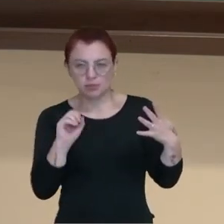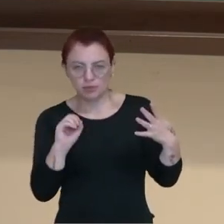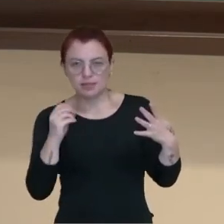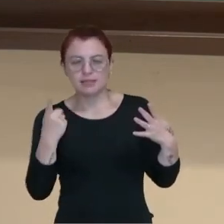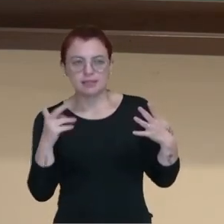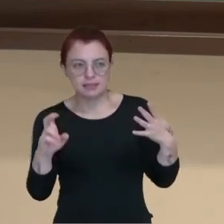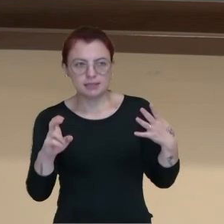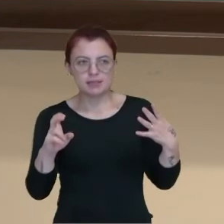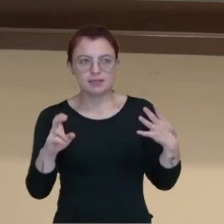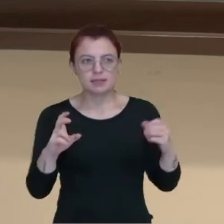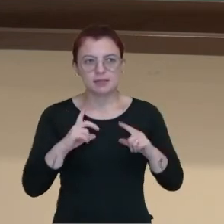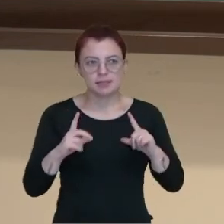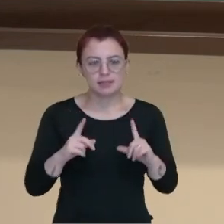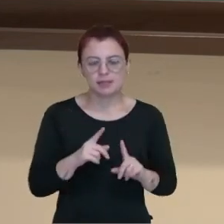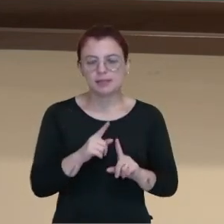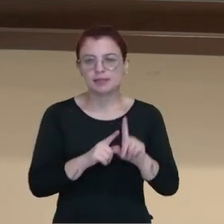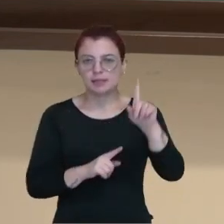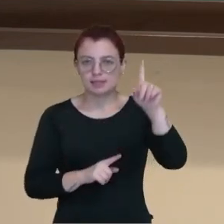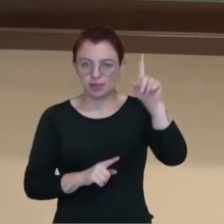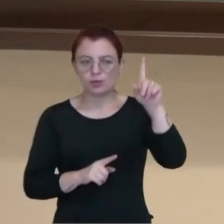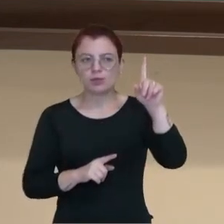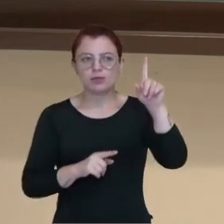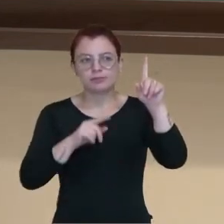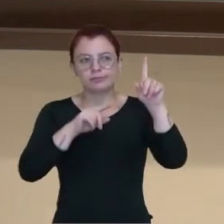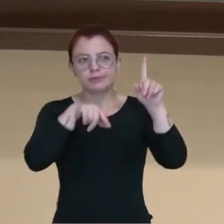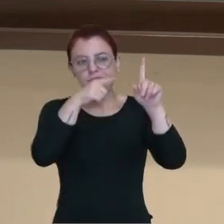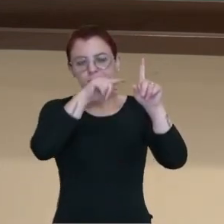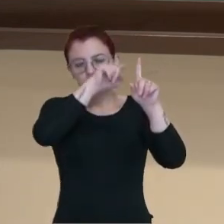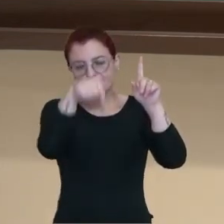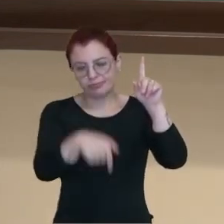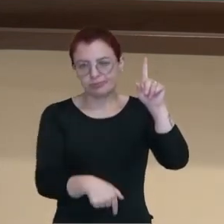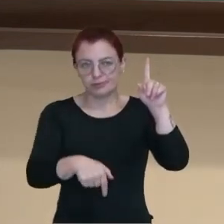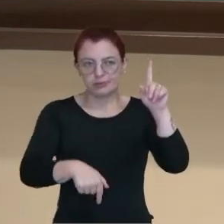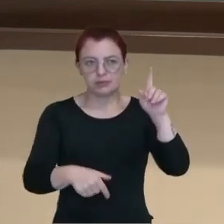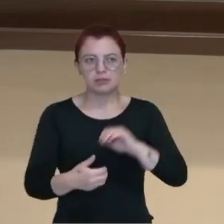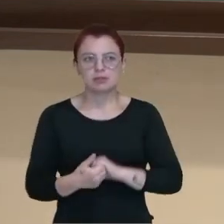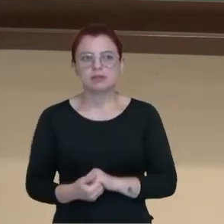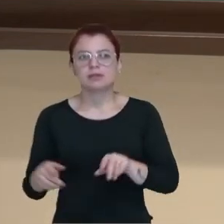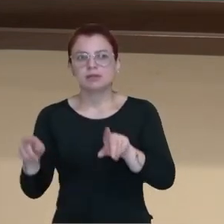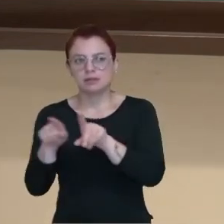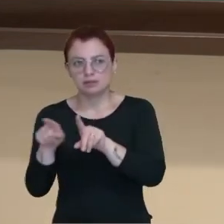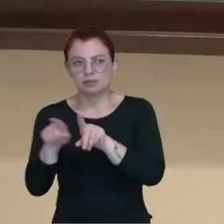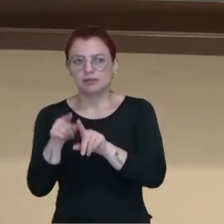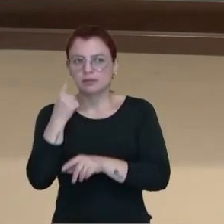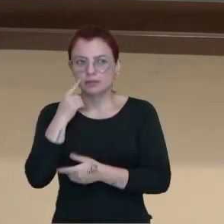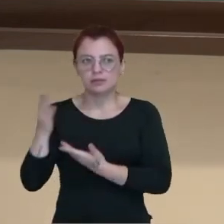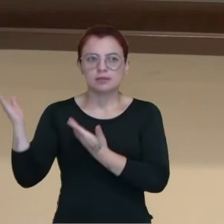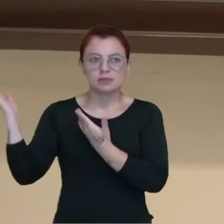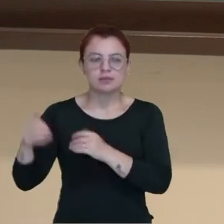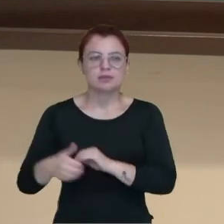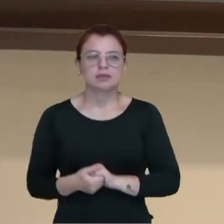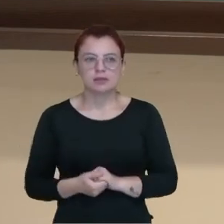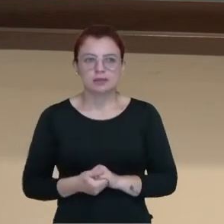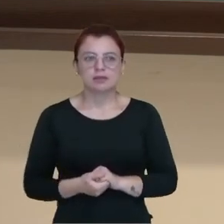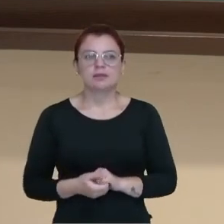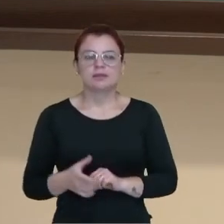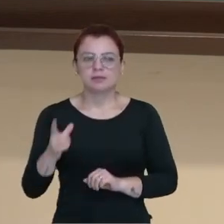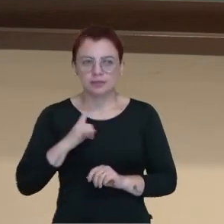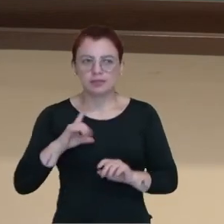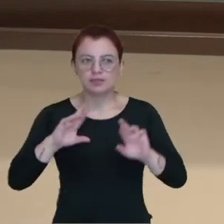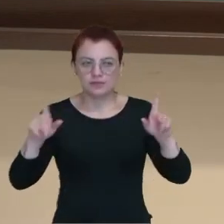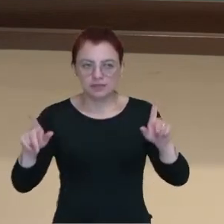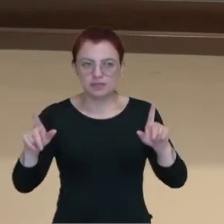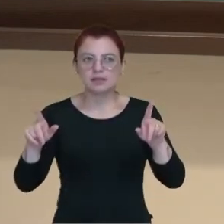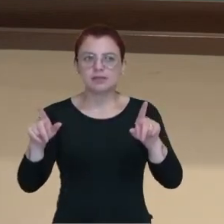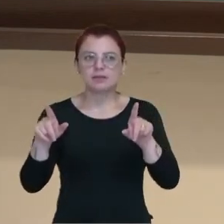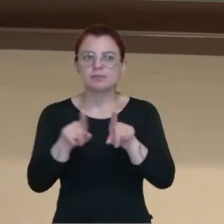positivo, né? Estava crescendo e aqui ele decaiu. Porém, se eu olhar aqui nesses mesmos 2 anos, eu vejo que apesar de ter essa diferença no